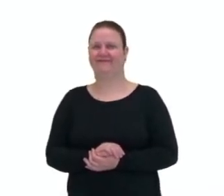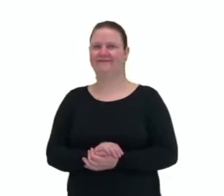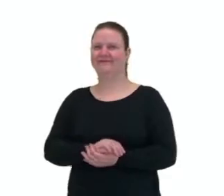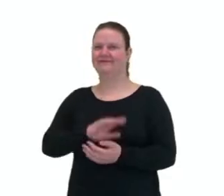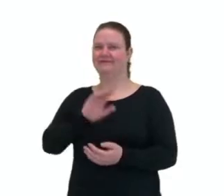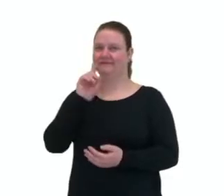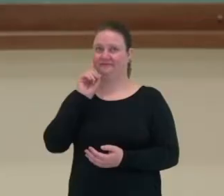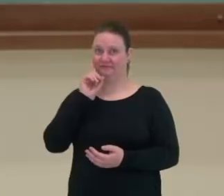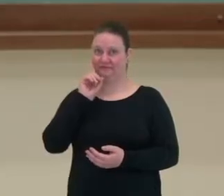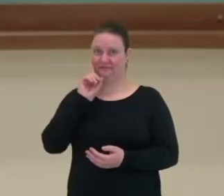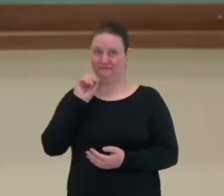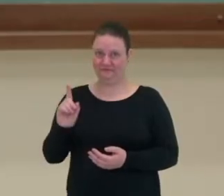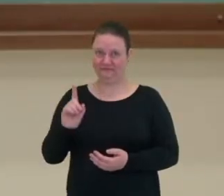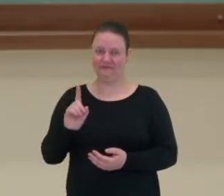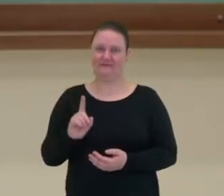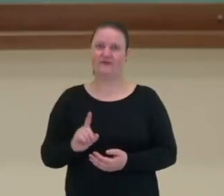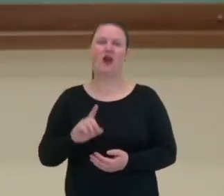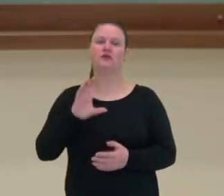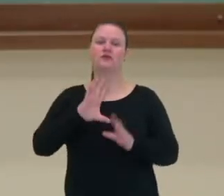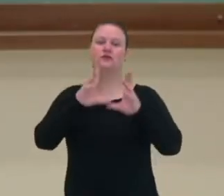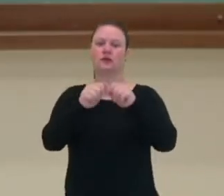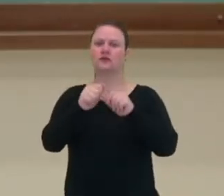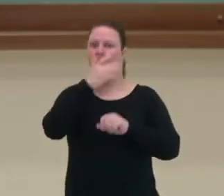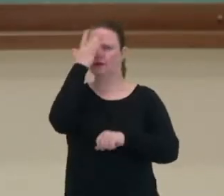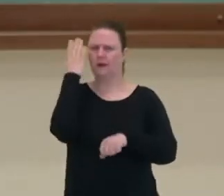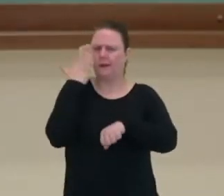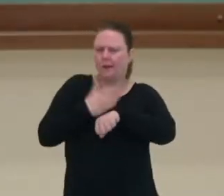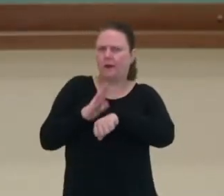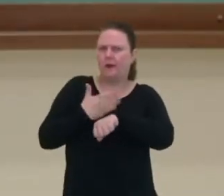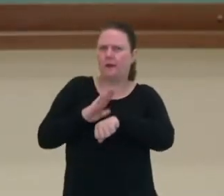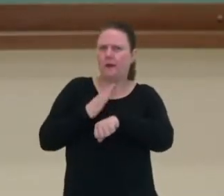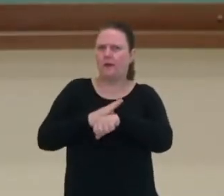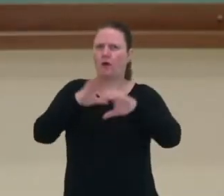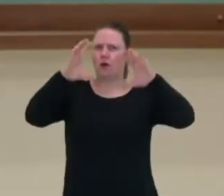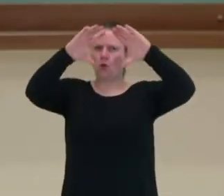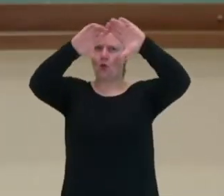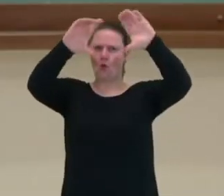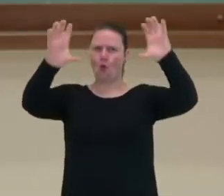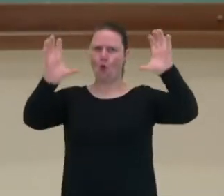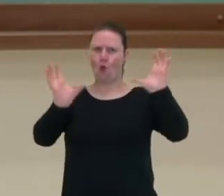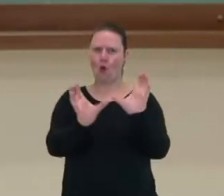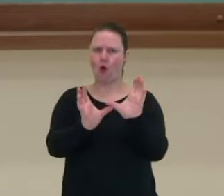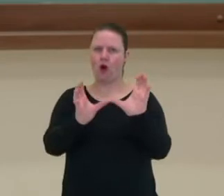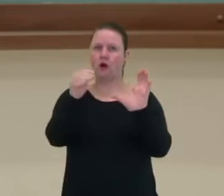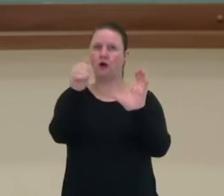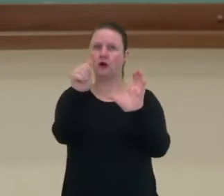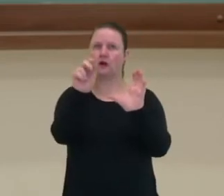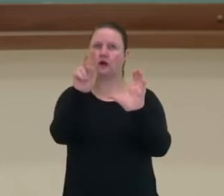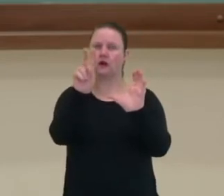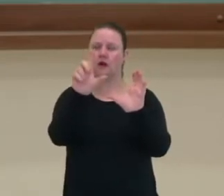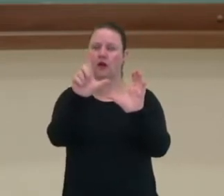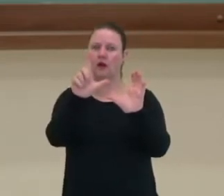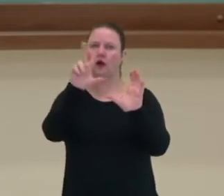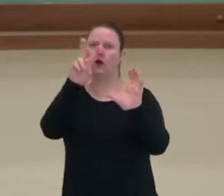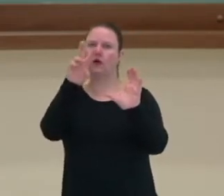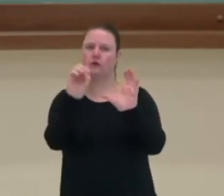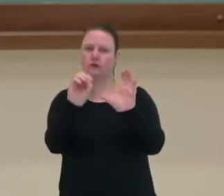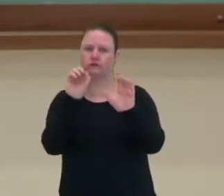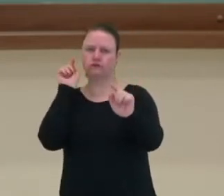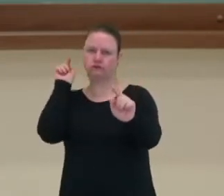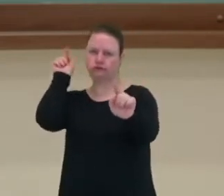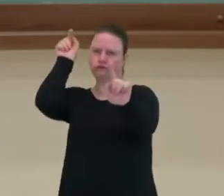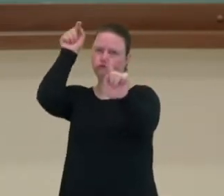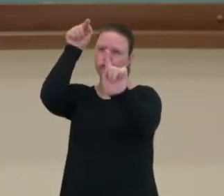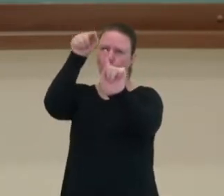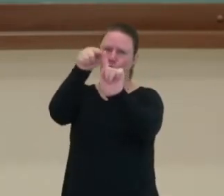do alvo, né? Que os arqueiros costumam chamar de mosca, porque ele é relativamente pequeno e